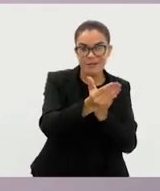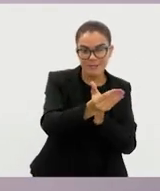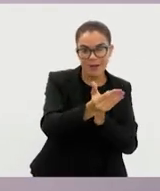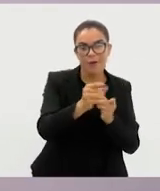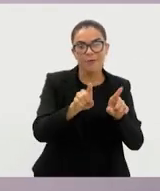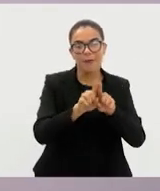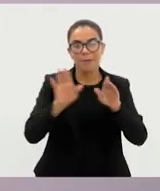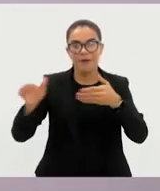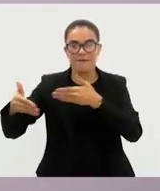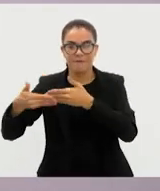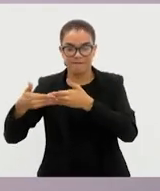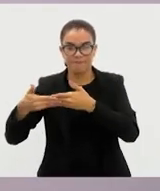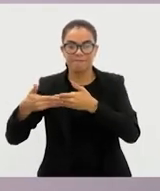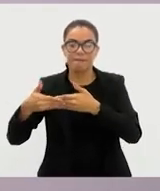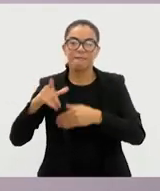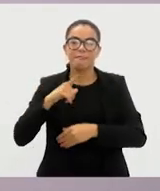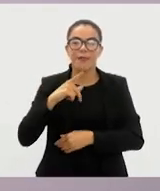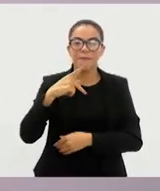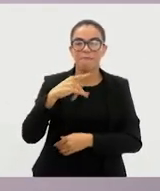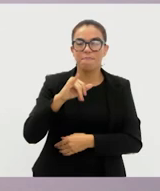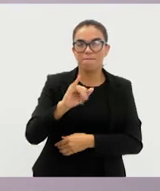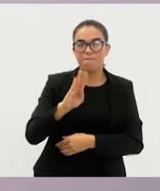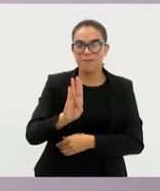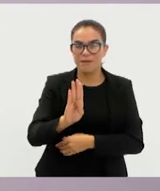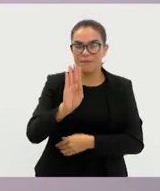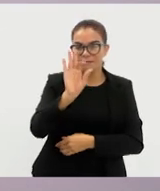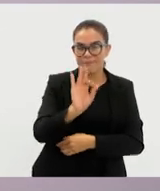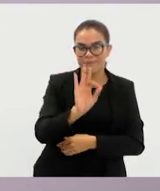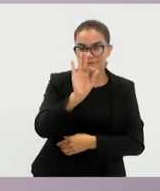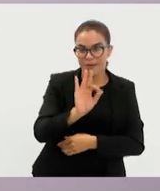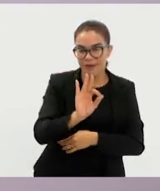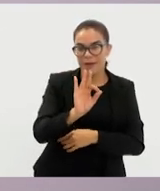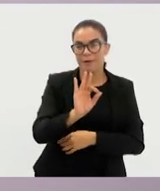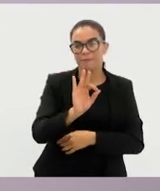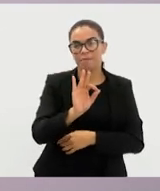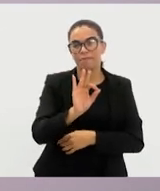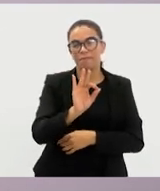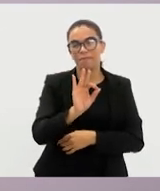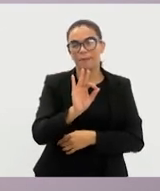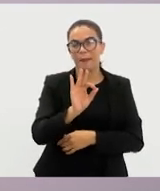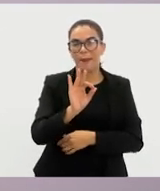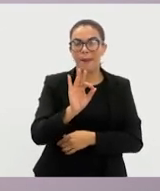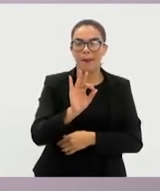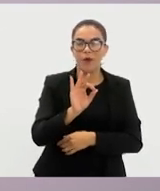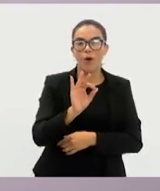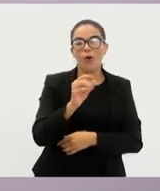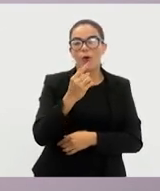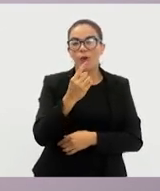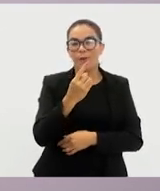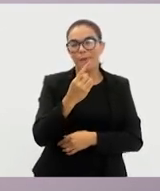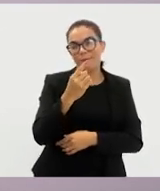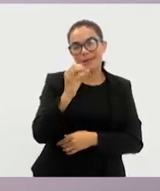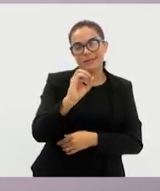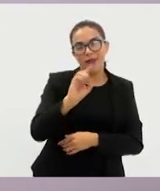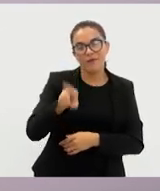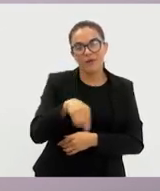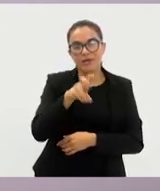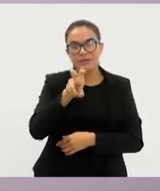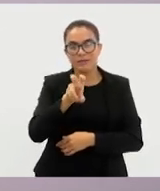o fechamento. Então, nós tínhamos um PIB projetado à época, era 0,5%, né,